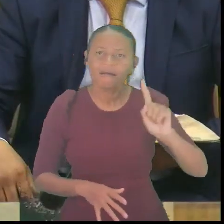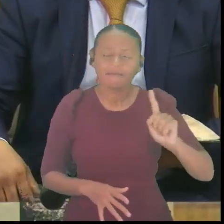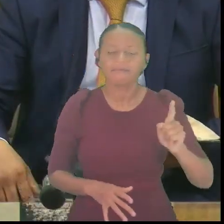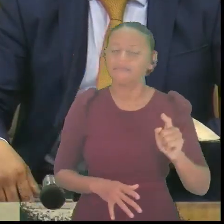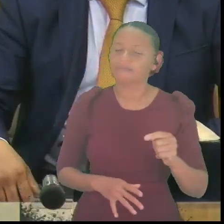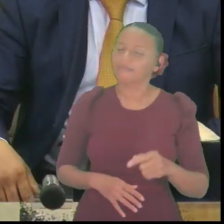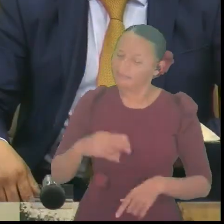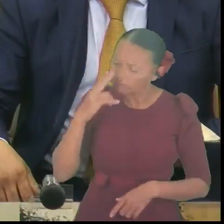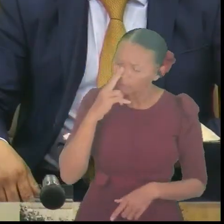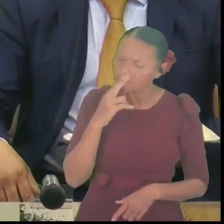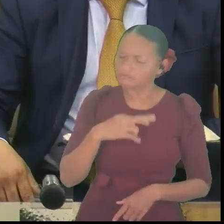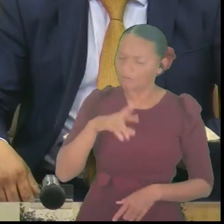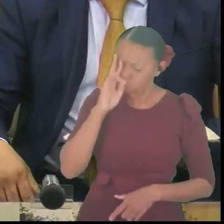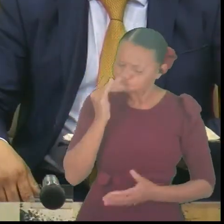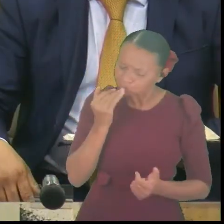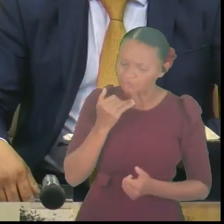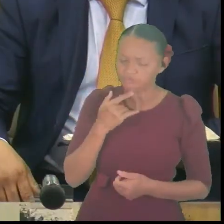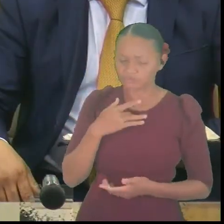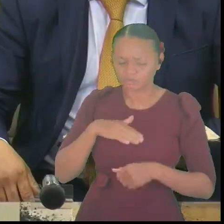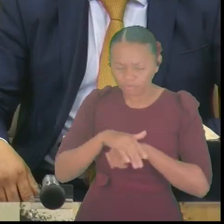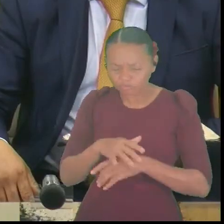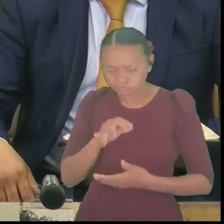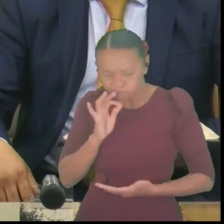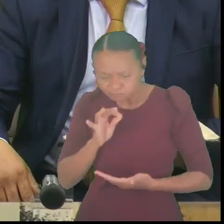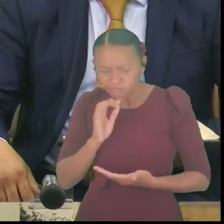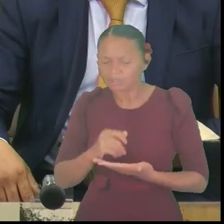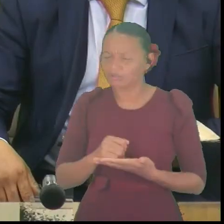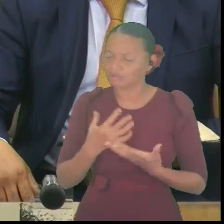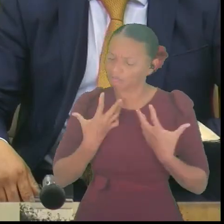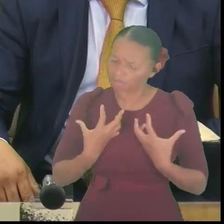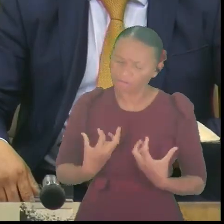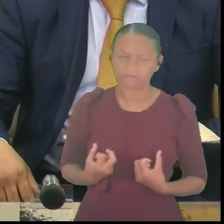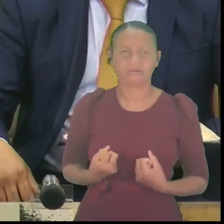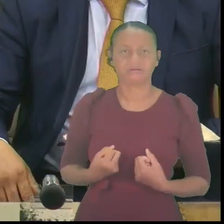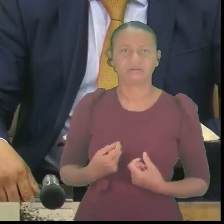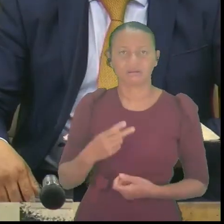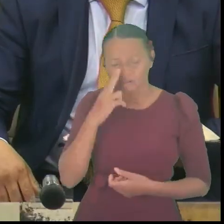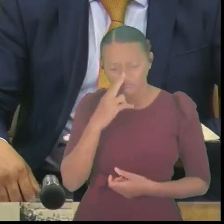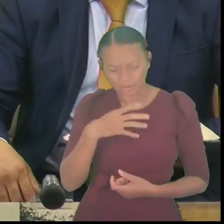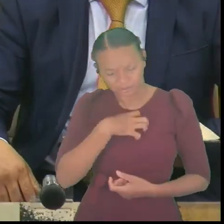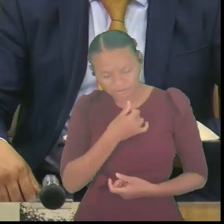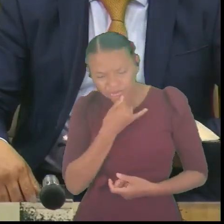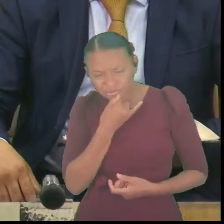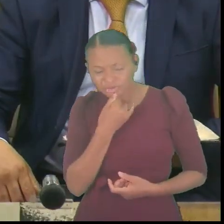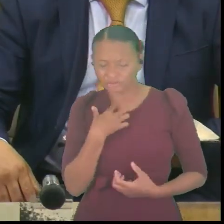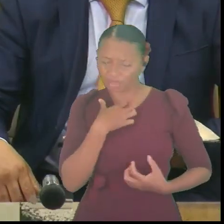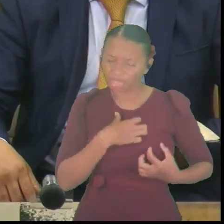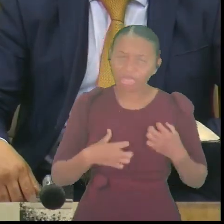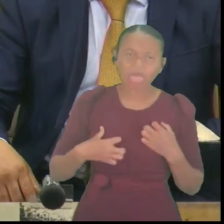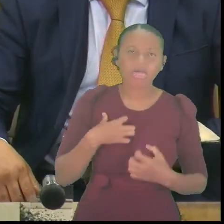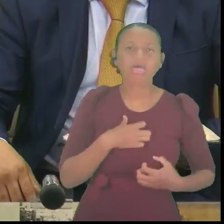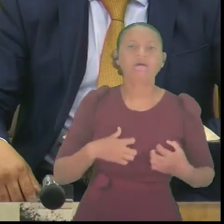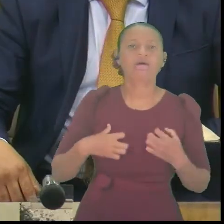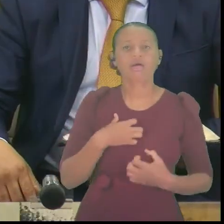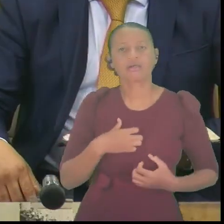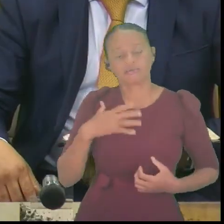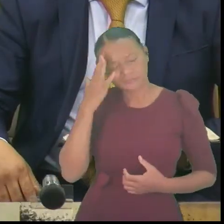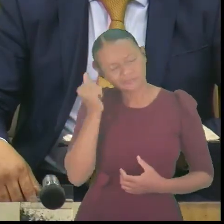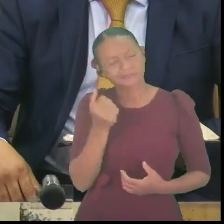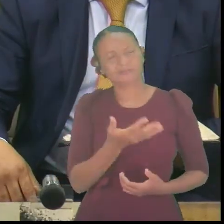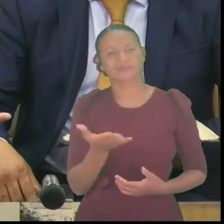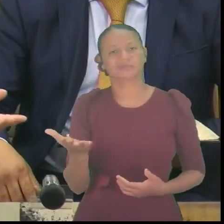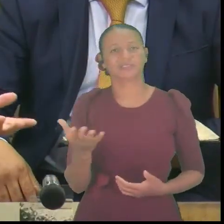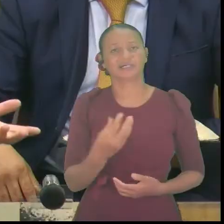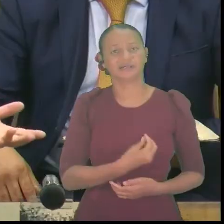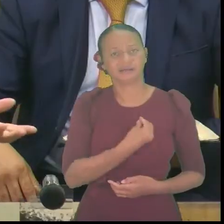crente janta, crente toma café, crente também cansa. Crente sente tristeza, sente angústia, sabe? O crente, ele